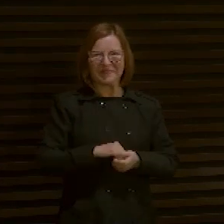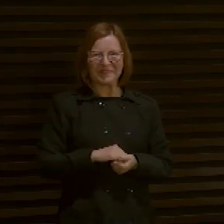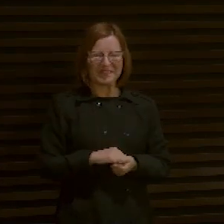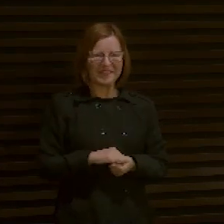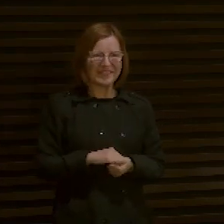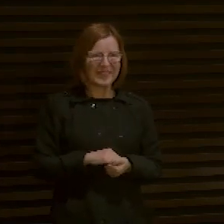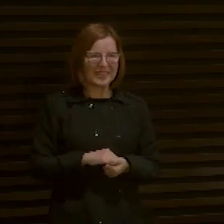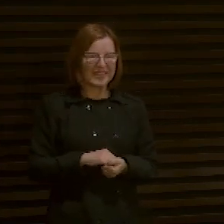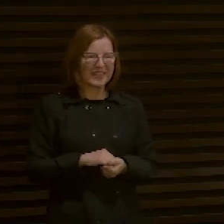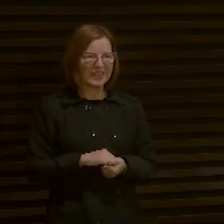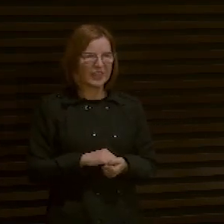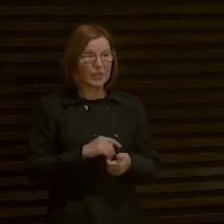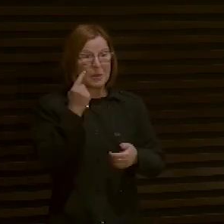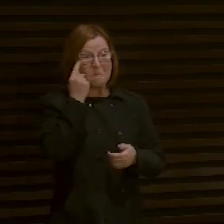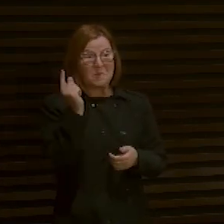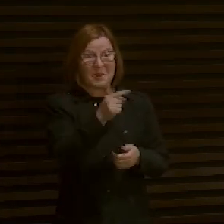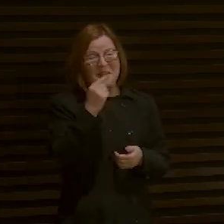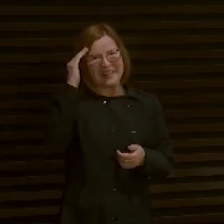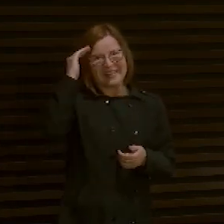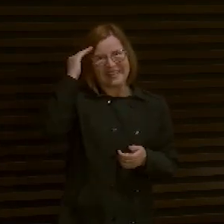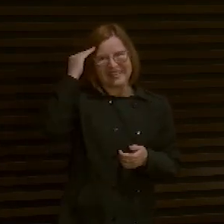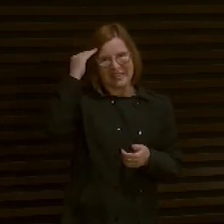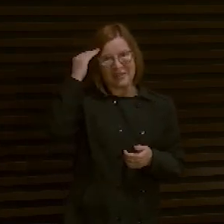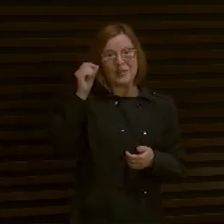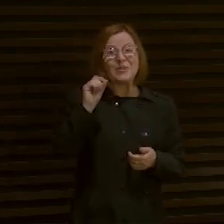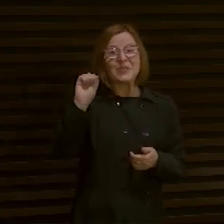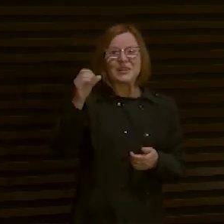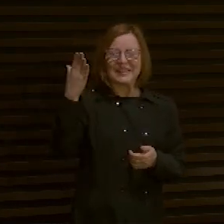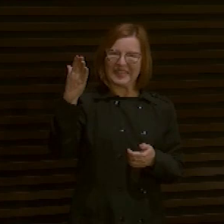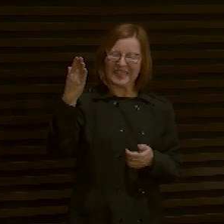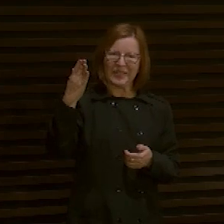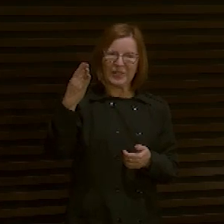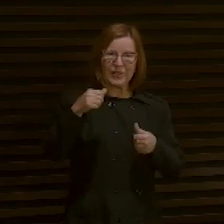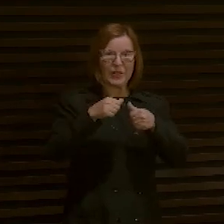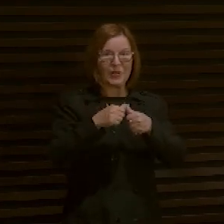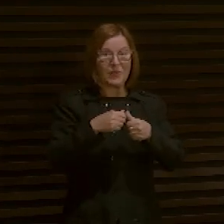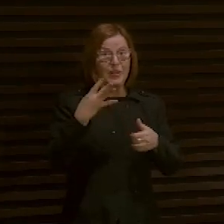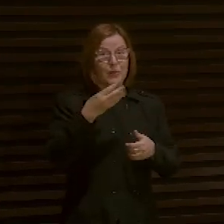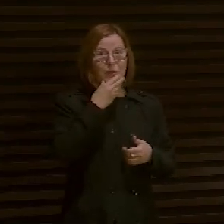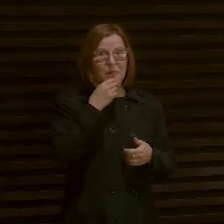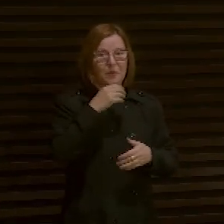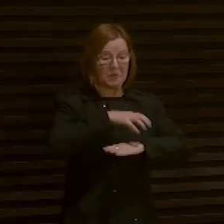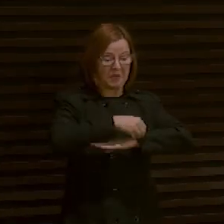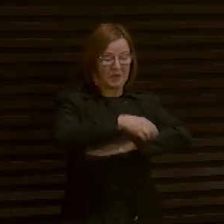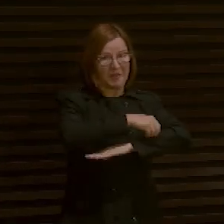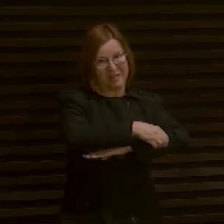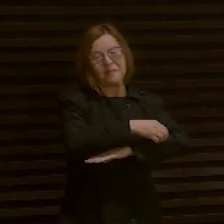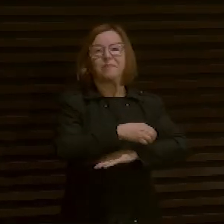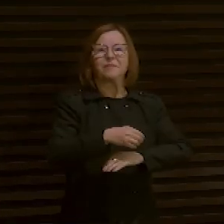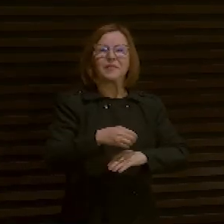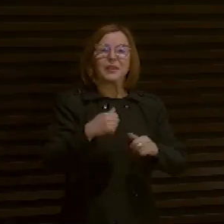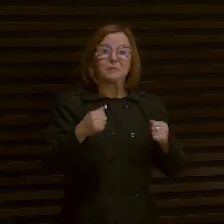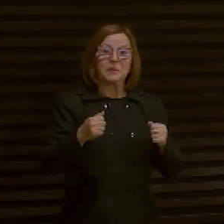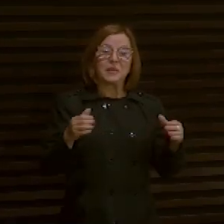Meus irmãos, para nós entendermos o que estava acontecendo aqui com esses leprosos, nós temos que fazer um resumo do capítulo